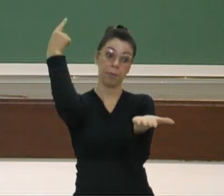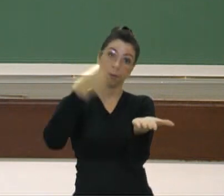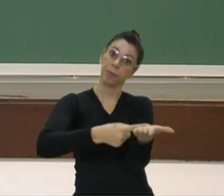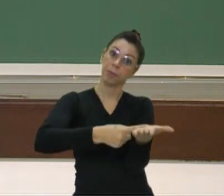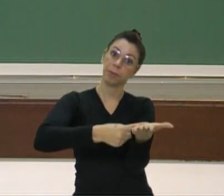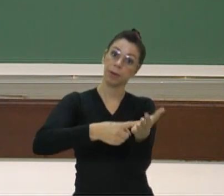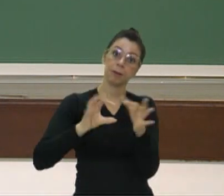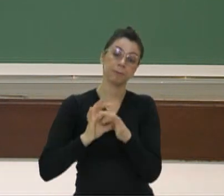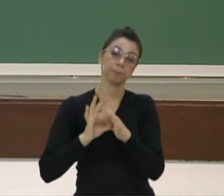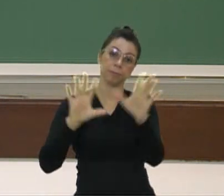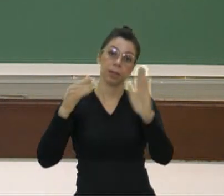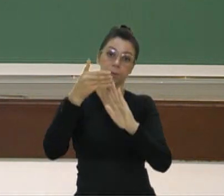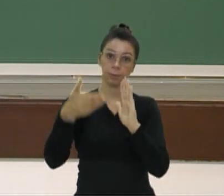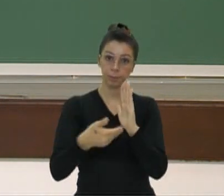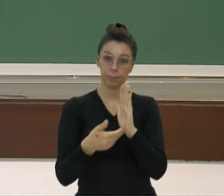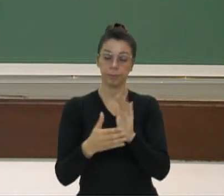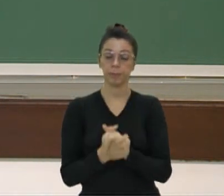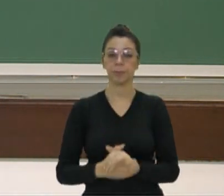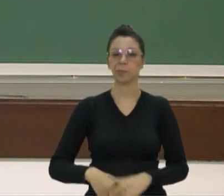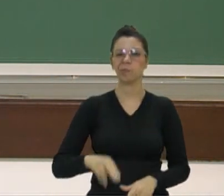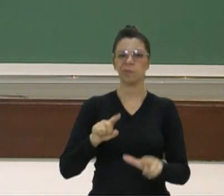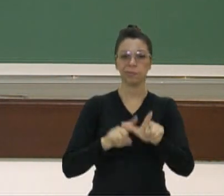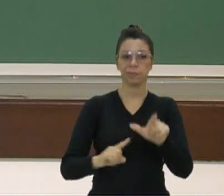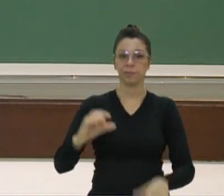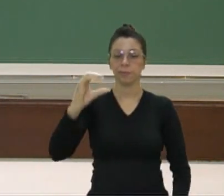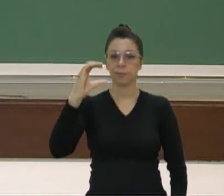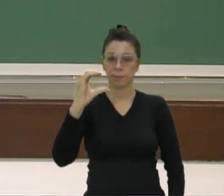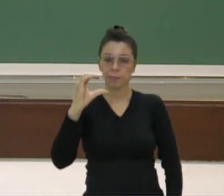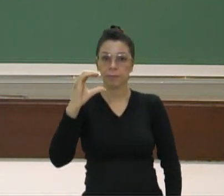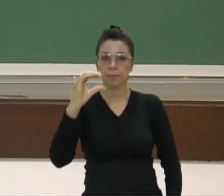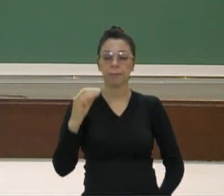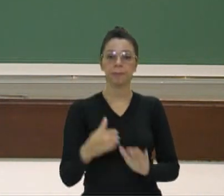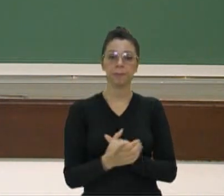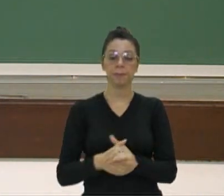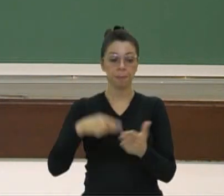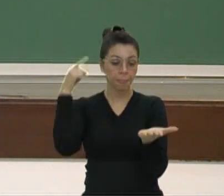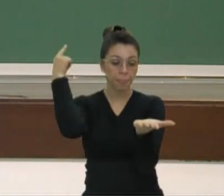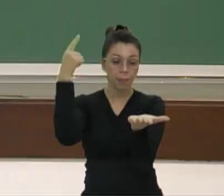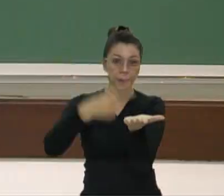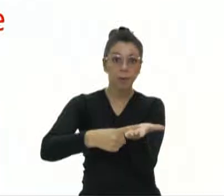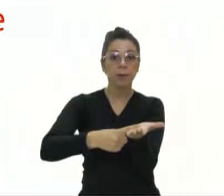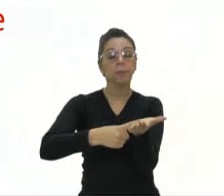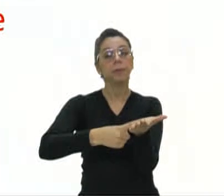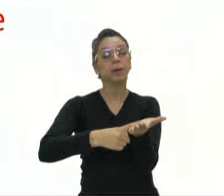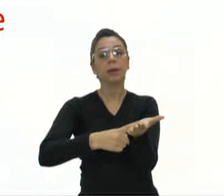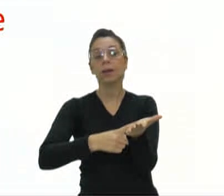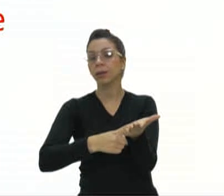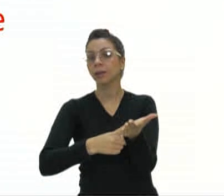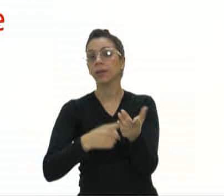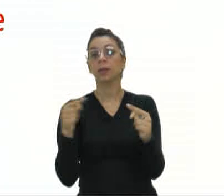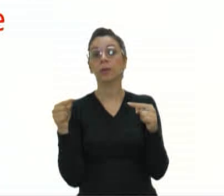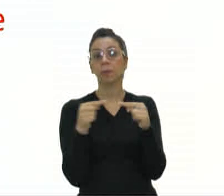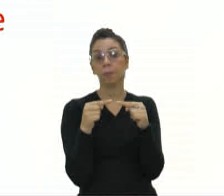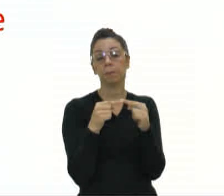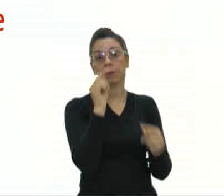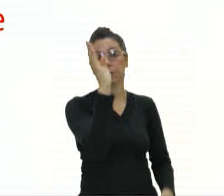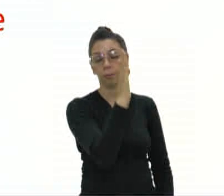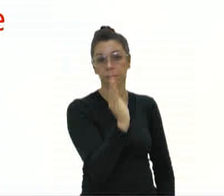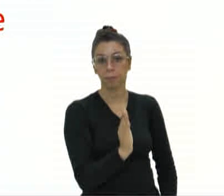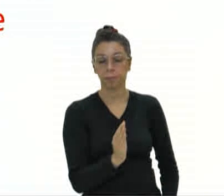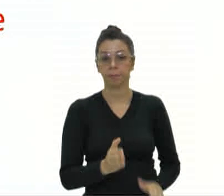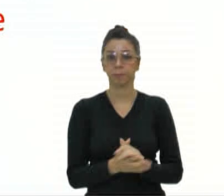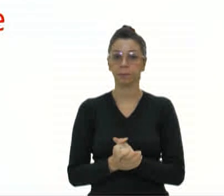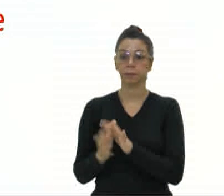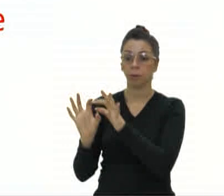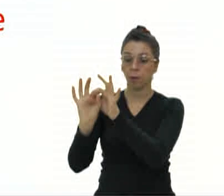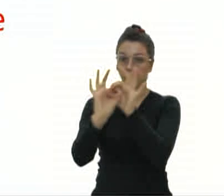libera tudo. A letra C é o acordo em que se encaixa o Brasil. Nós temos o Mercosul, nós temos uma